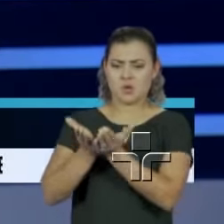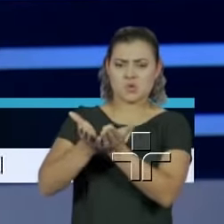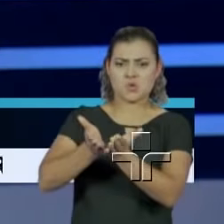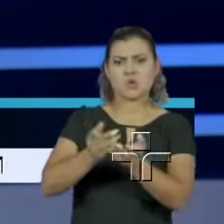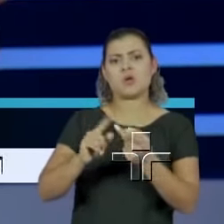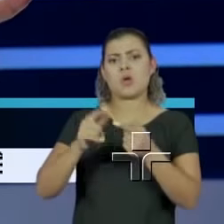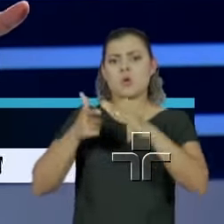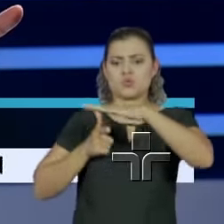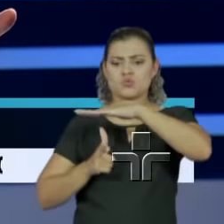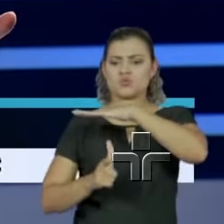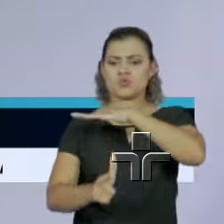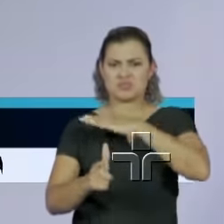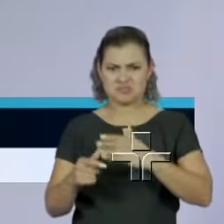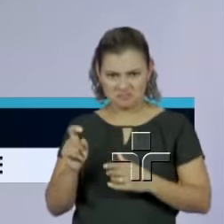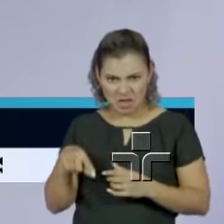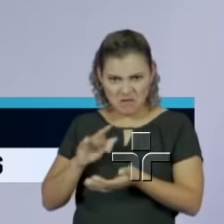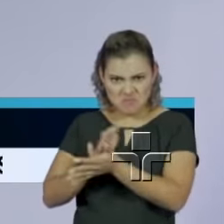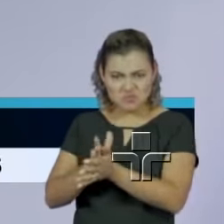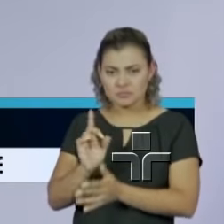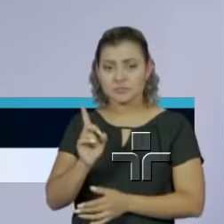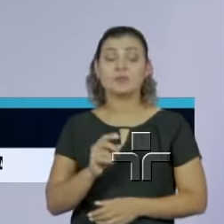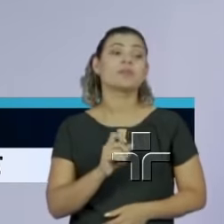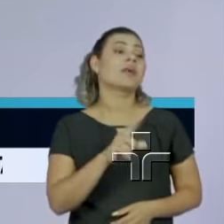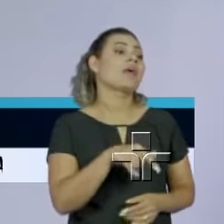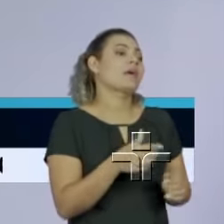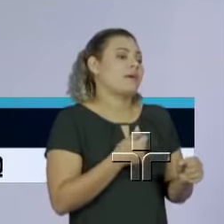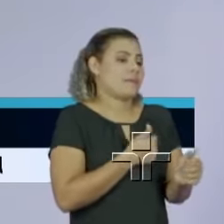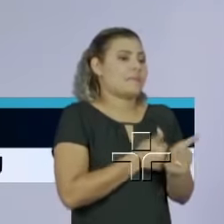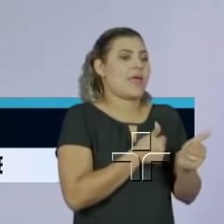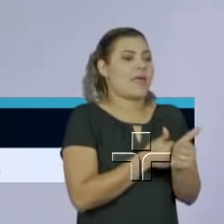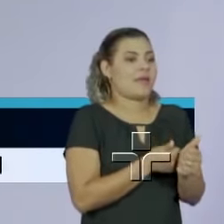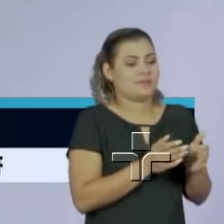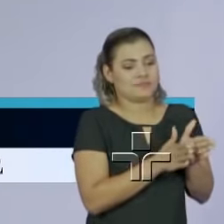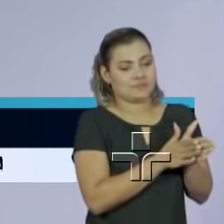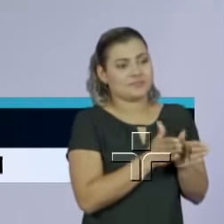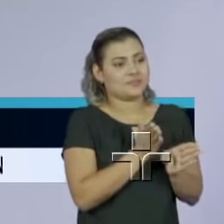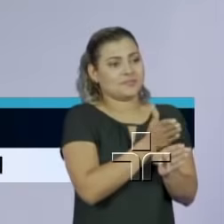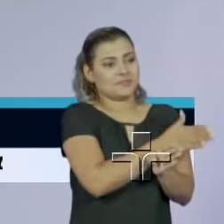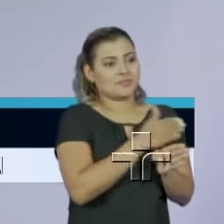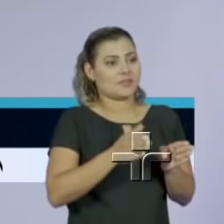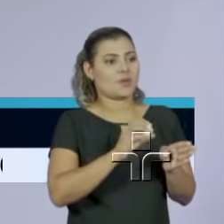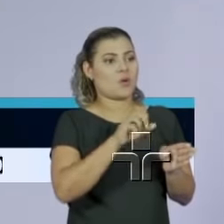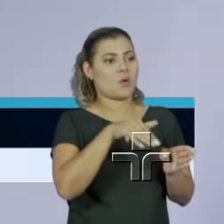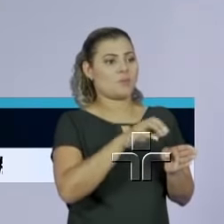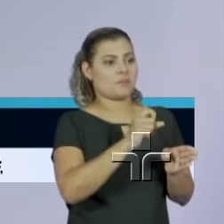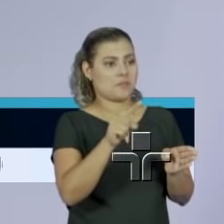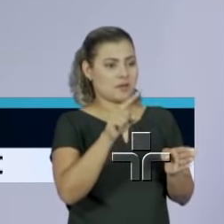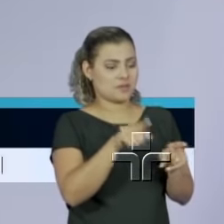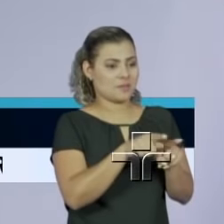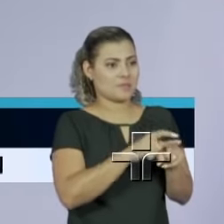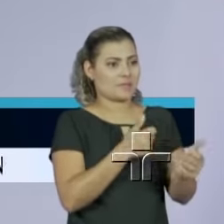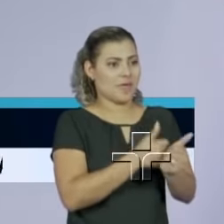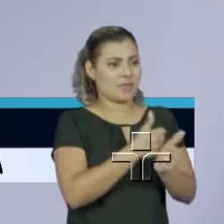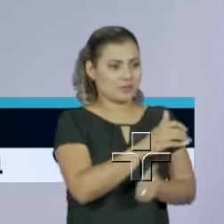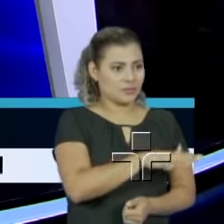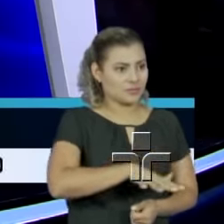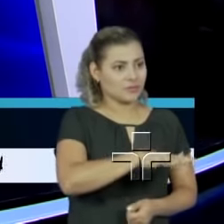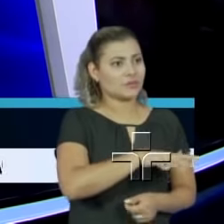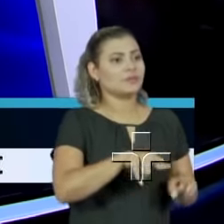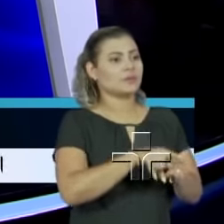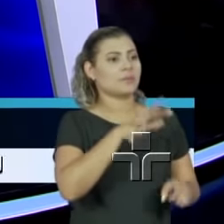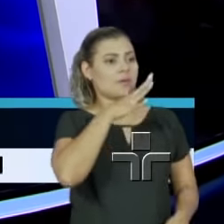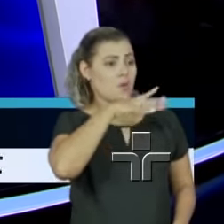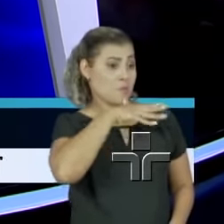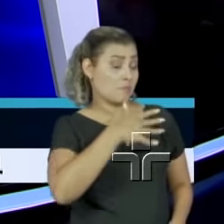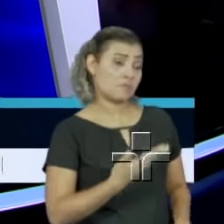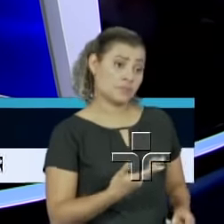dos submarinos que estão estacionados naquela Fechar o Estreito de Hormuz, por onde passam todos os petroleiros que saem ali do Golfo Pérsico. Isso